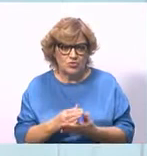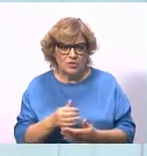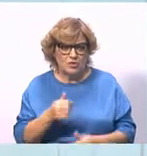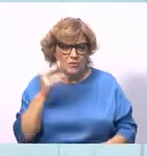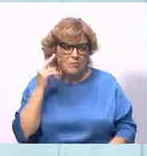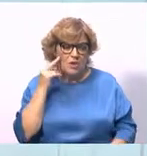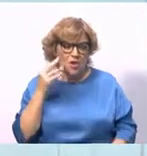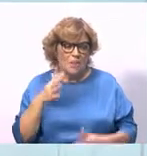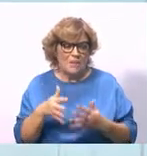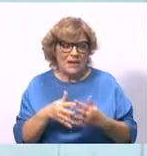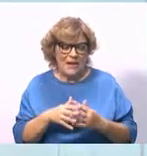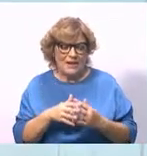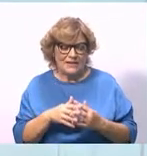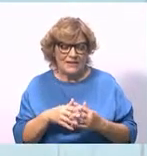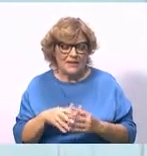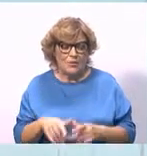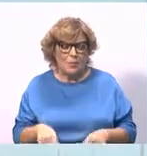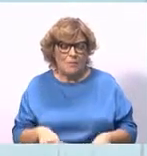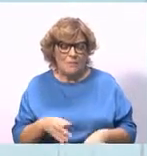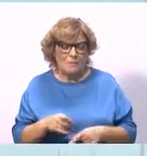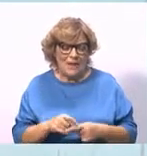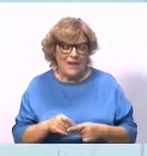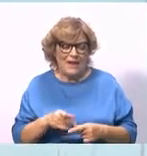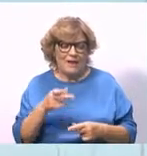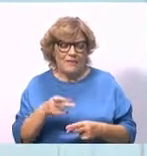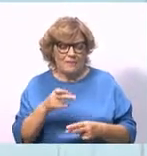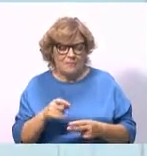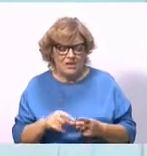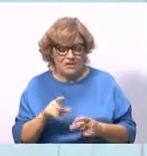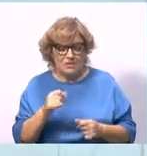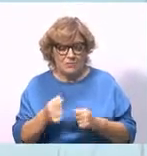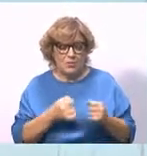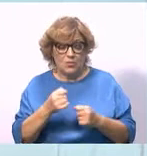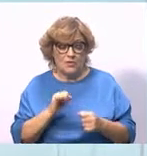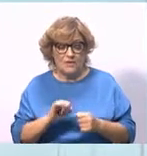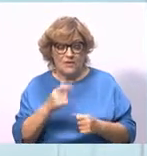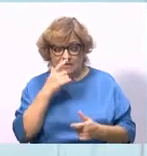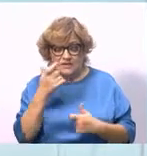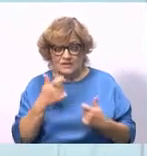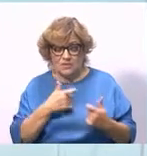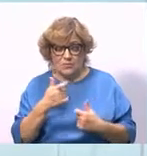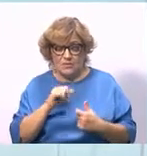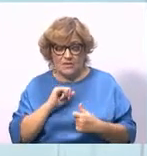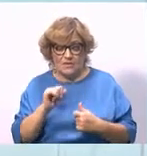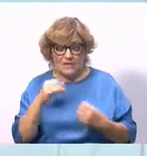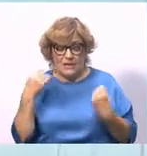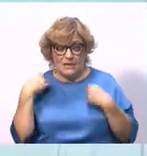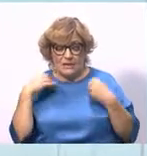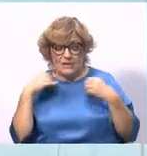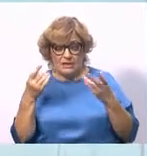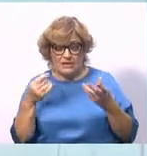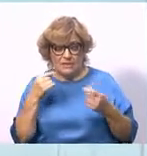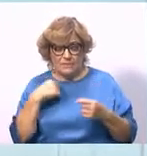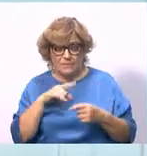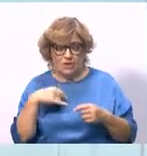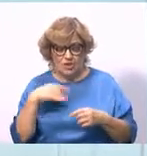biomecânica, no estudo do membro inferior, do pé, da marcha e da corrida do ser humano, do atleta. É evidente que